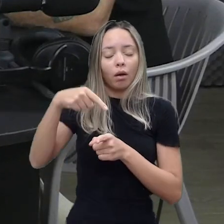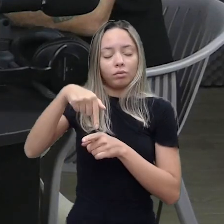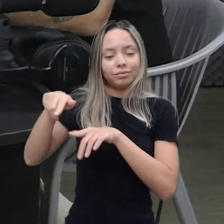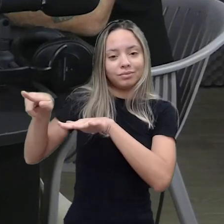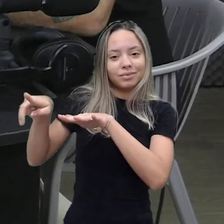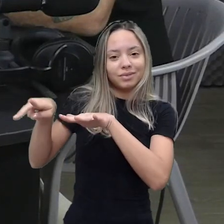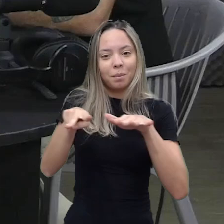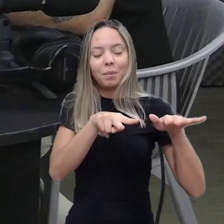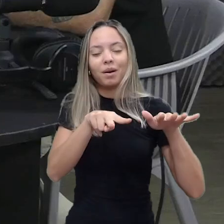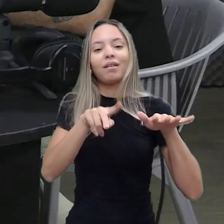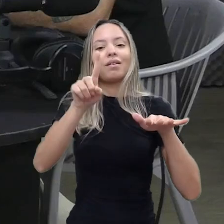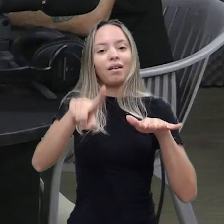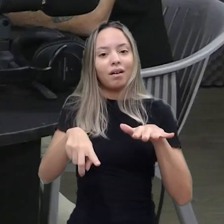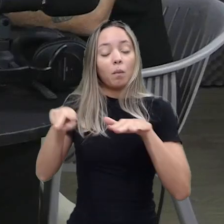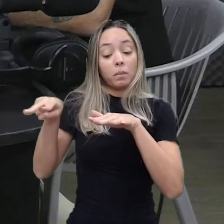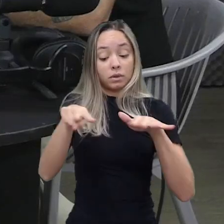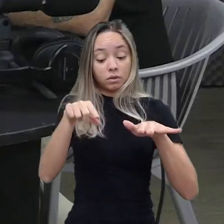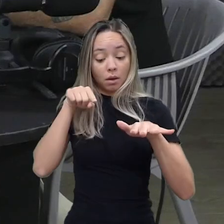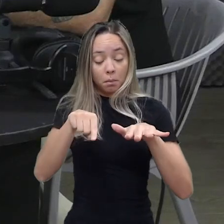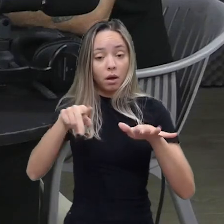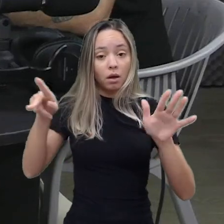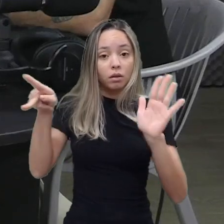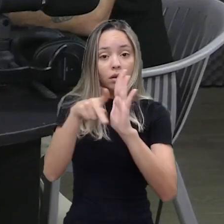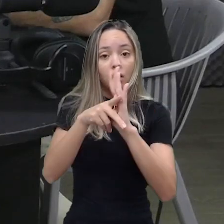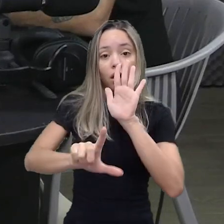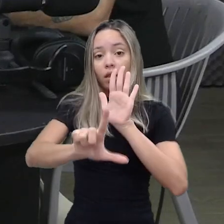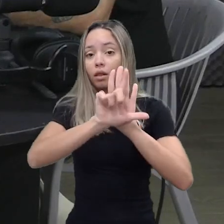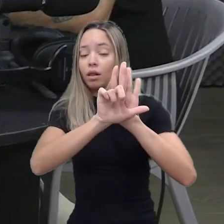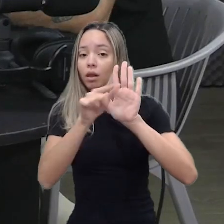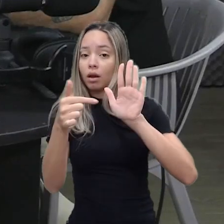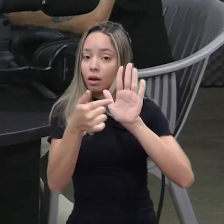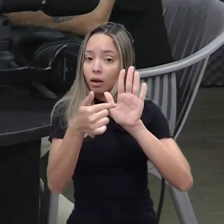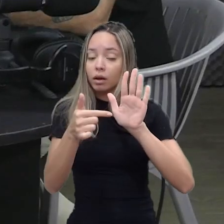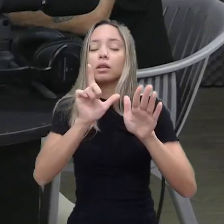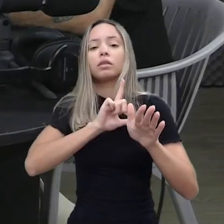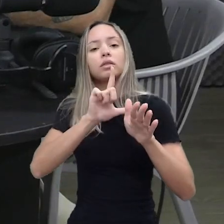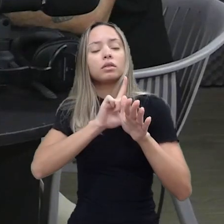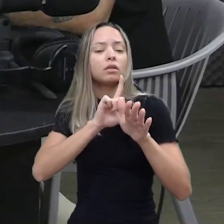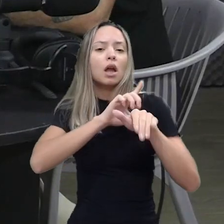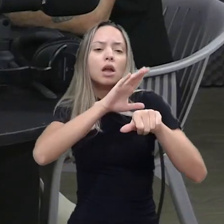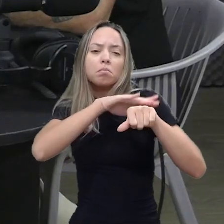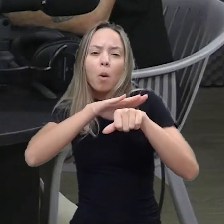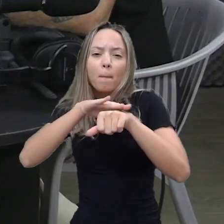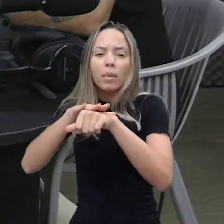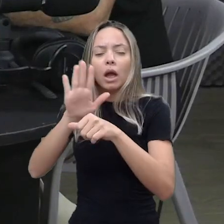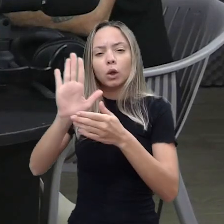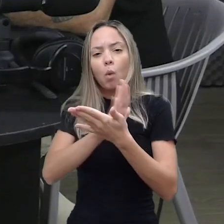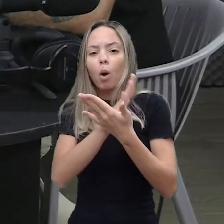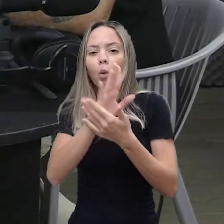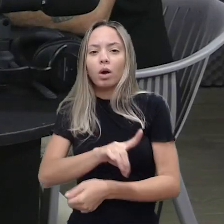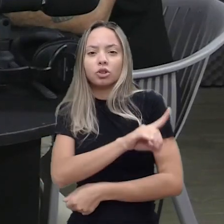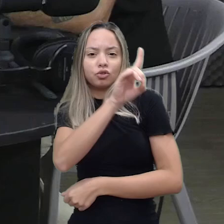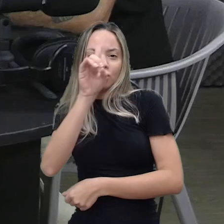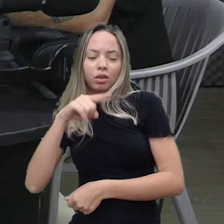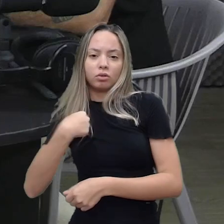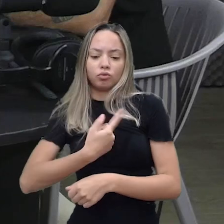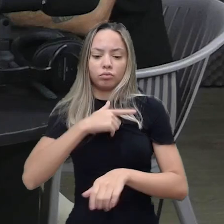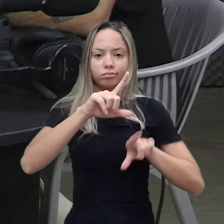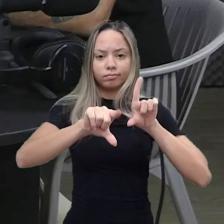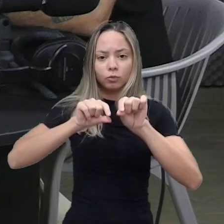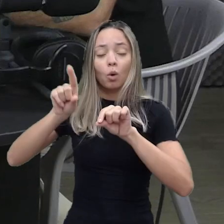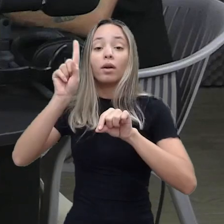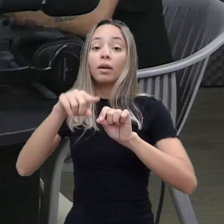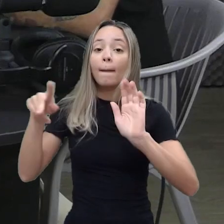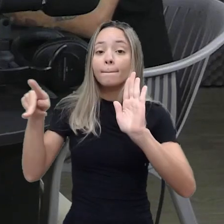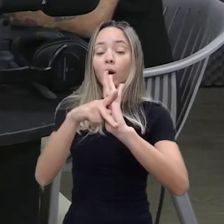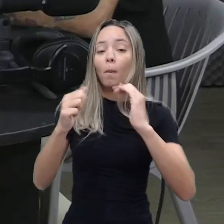semana, né, ela é uma semana estabelecida por lei. A gente tem alguns momentos, né, algumas datas assim que são celebrativas,